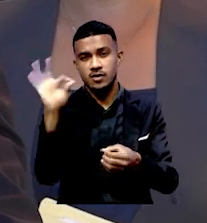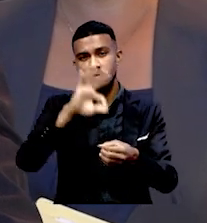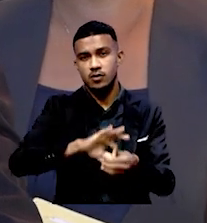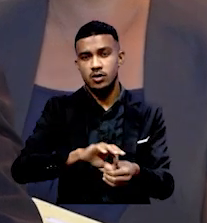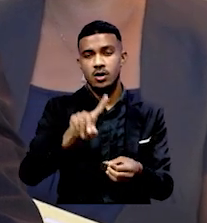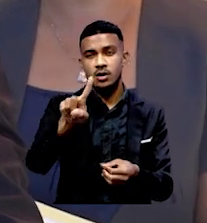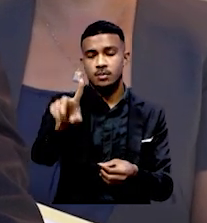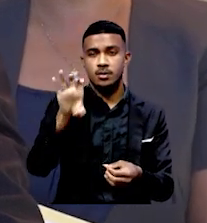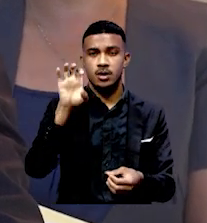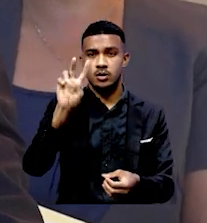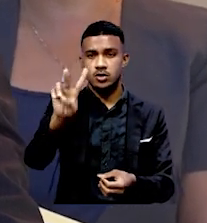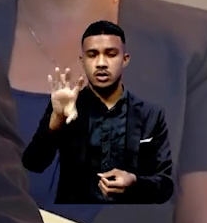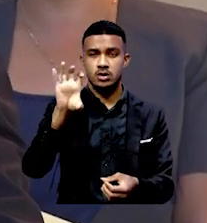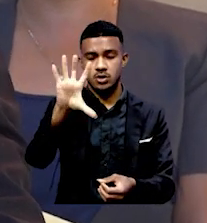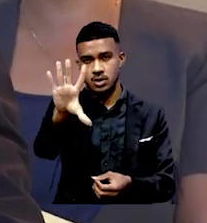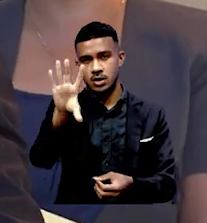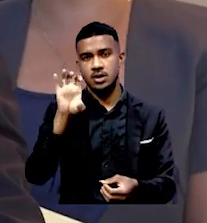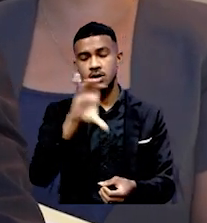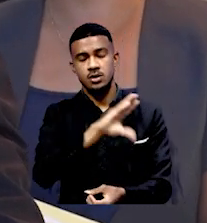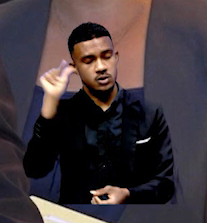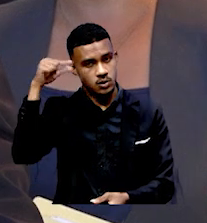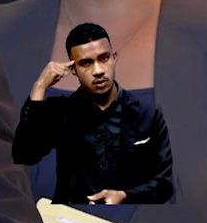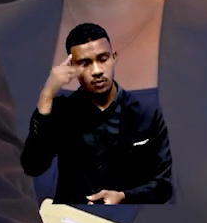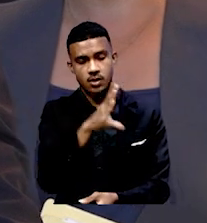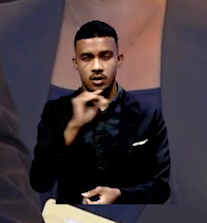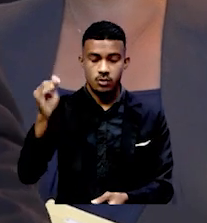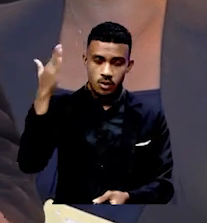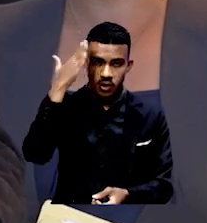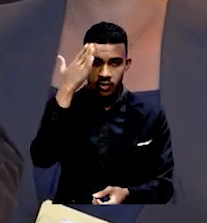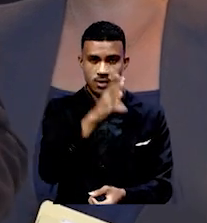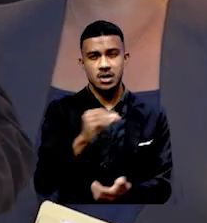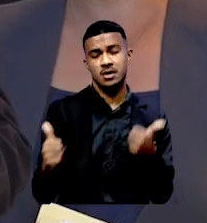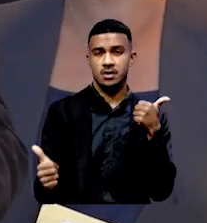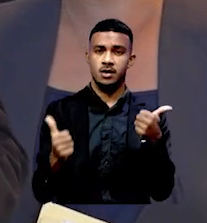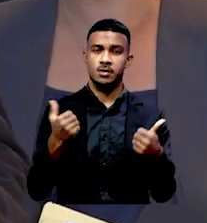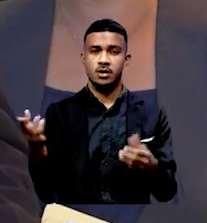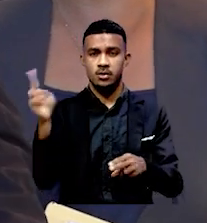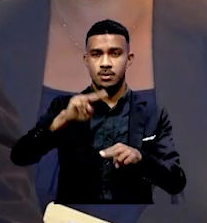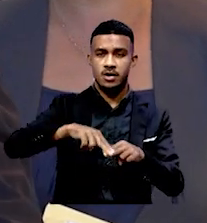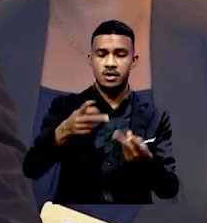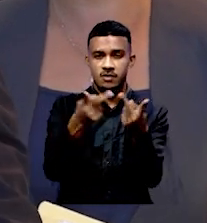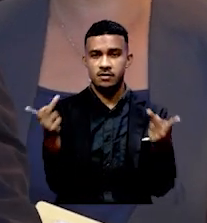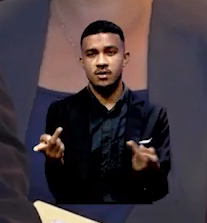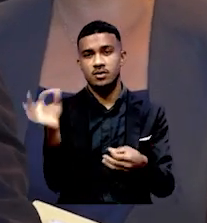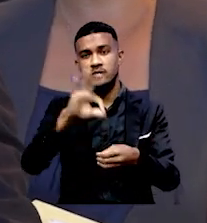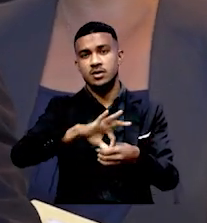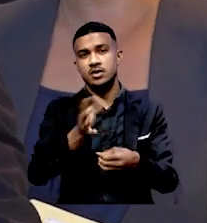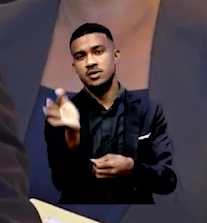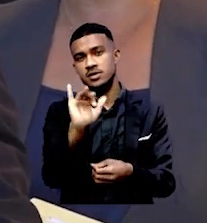votos 1.500. O governo não é em Cataca, aumenta o centro de votações,